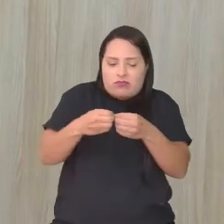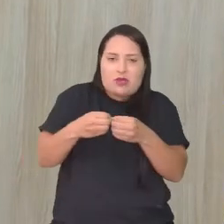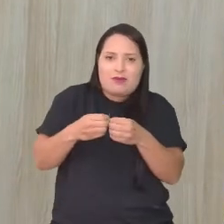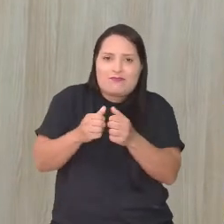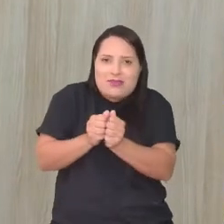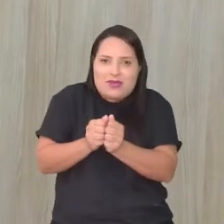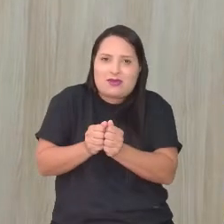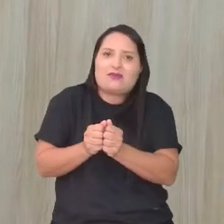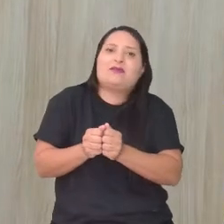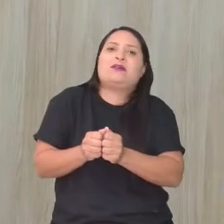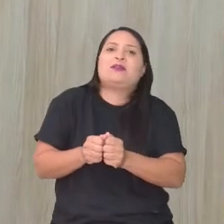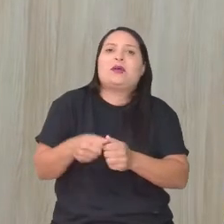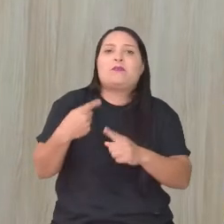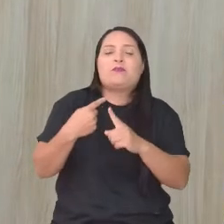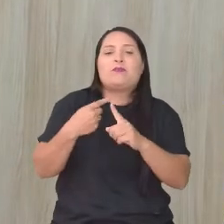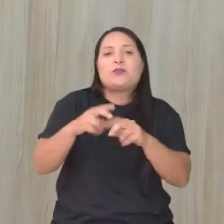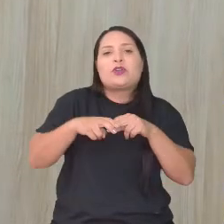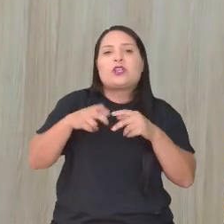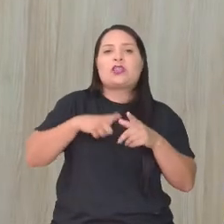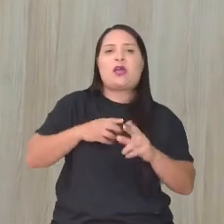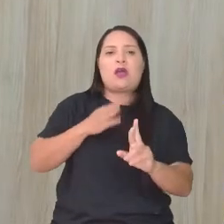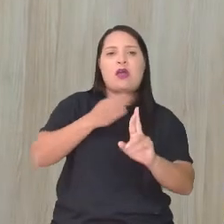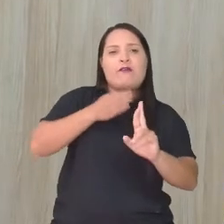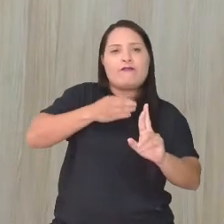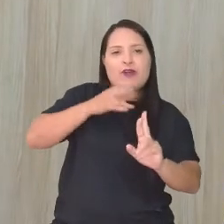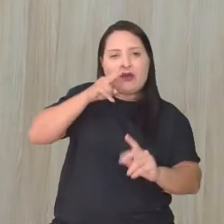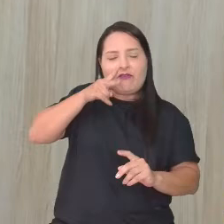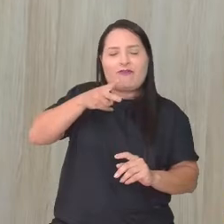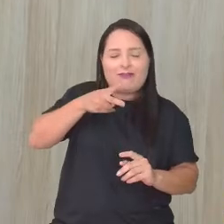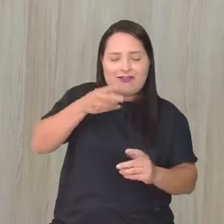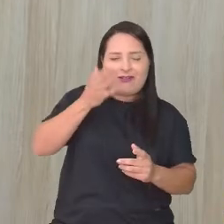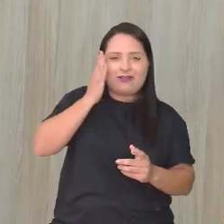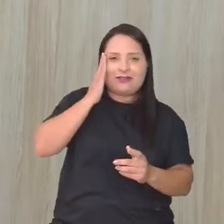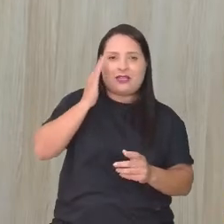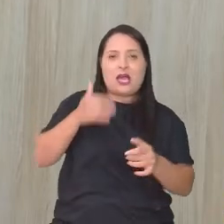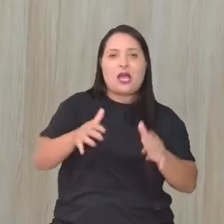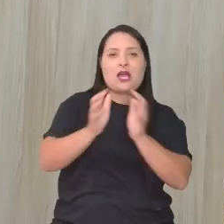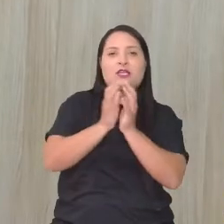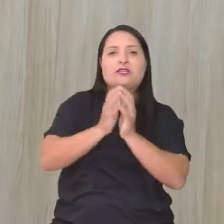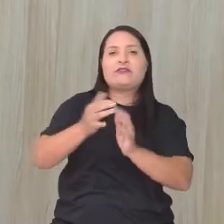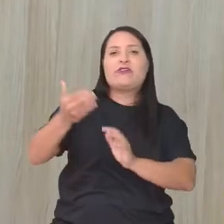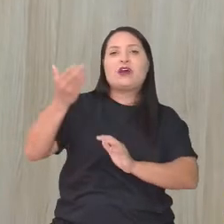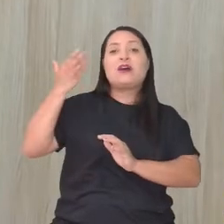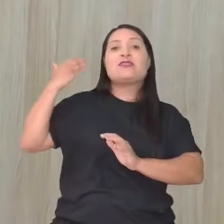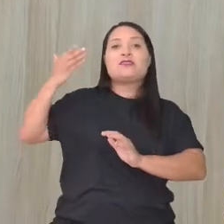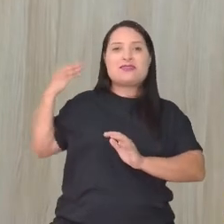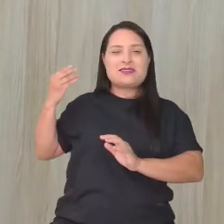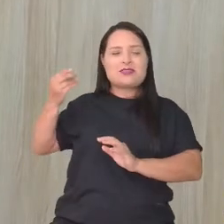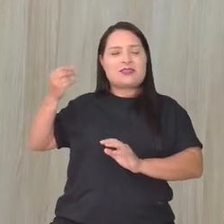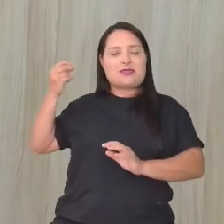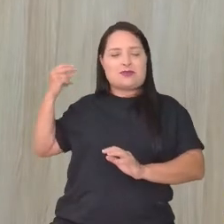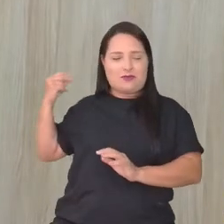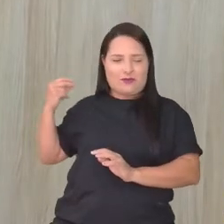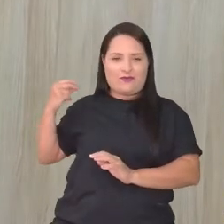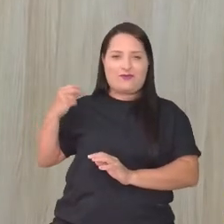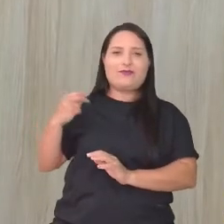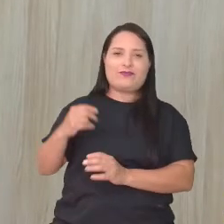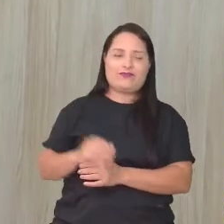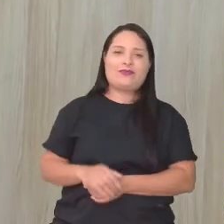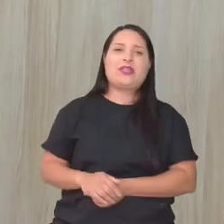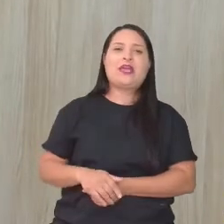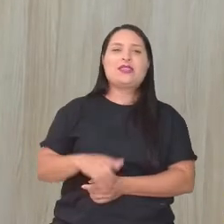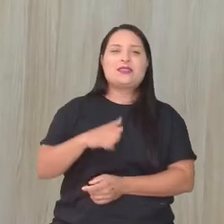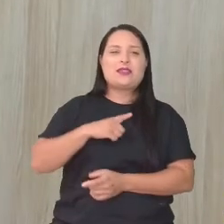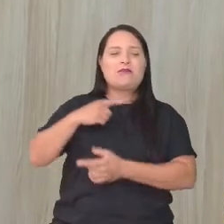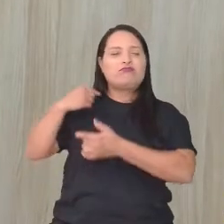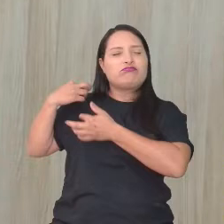essa referência tão forte, né? E a gente costuma dizer aí a questão do Recife Antigo. É porque realmente traz, né, esse